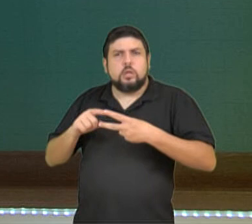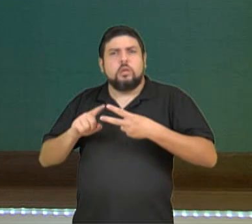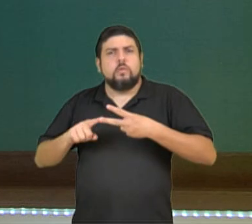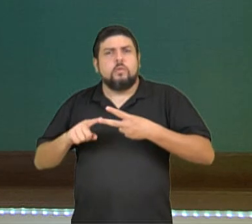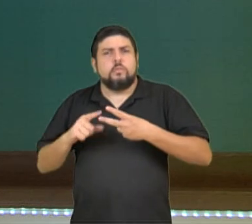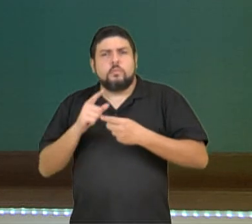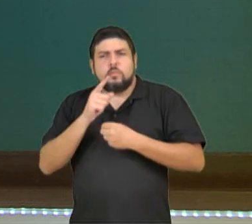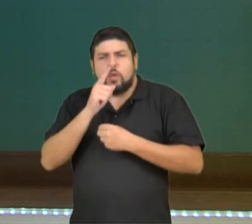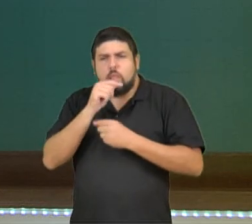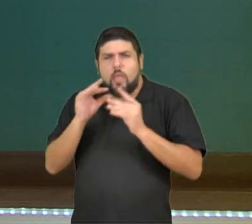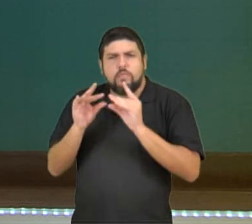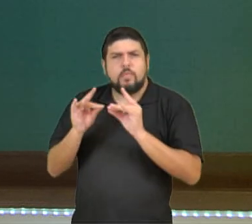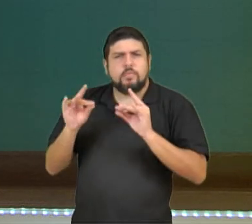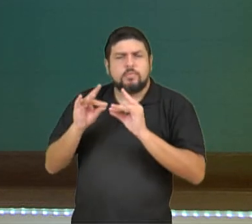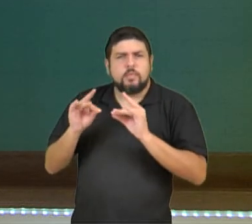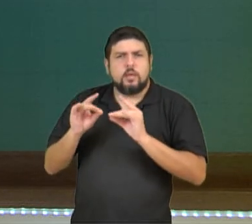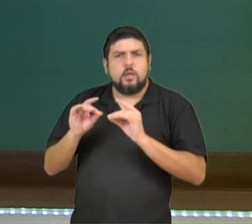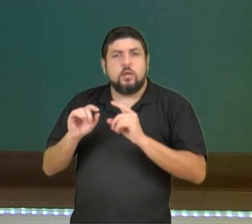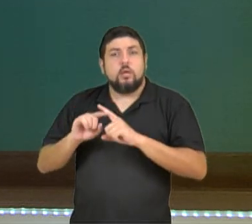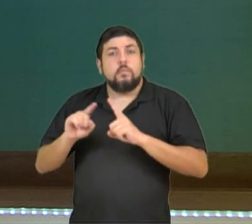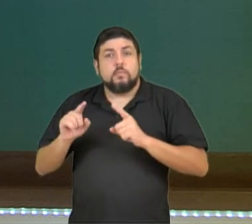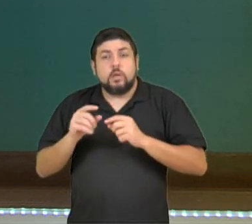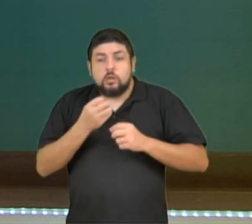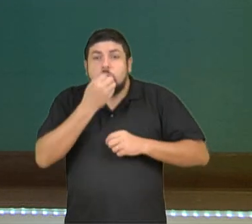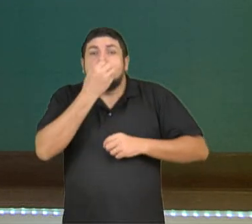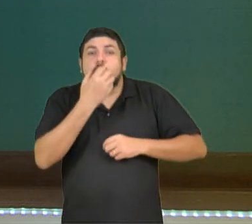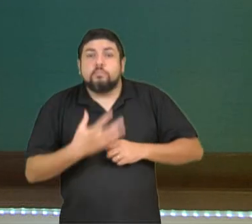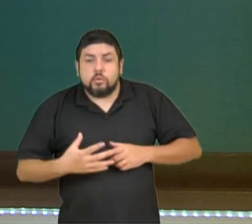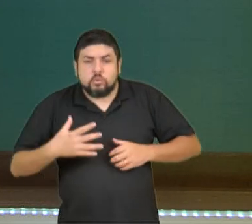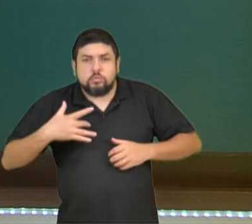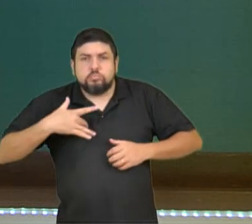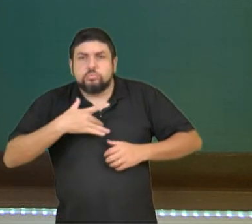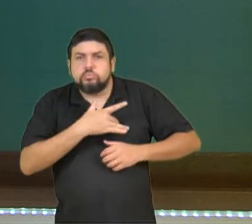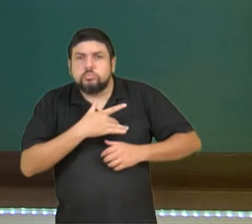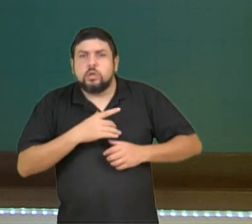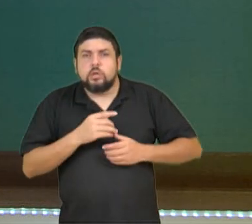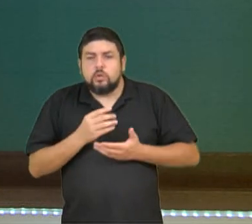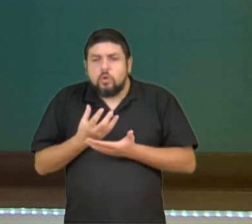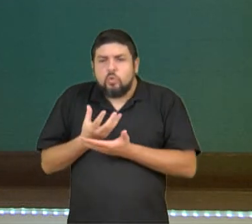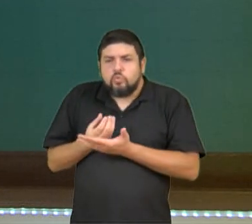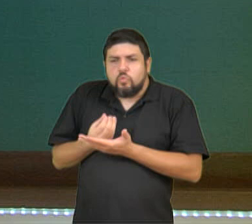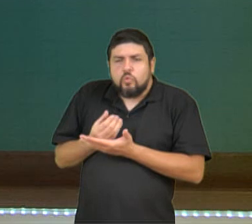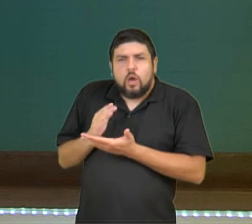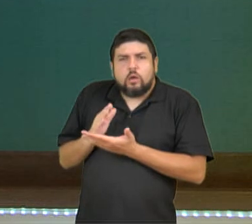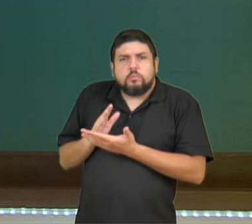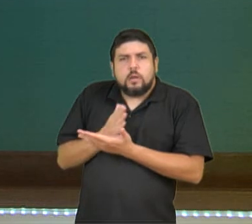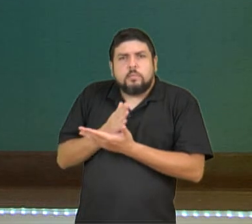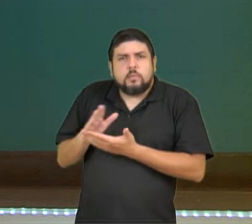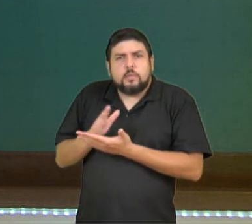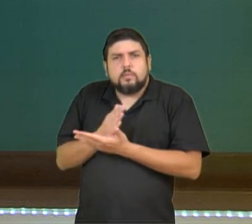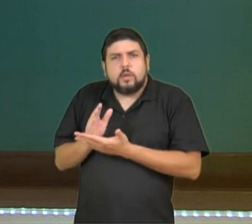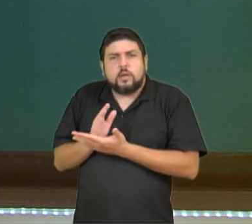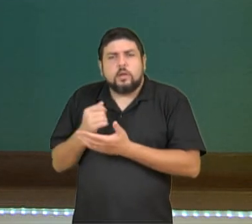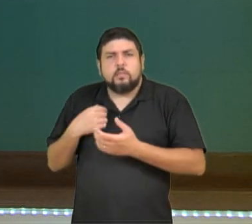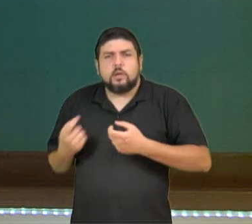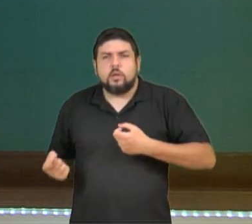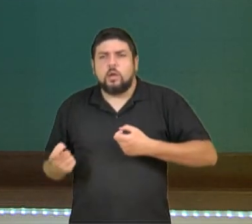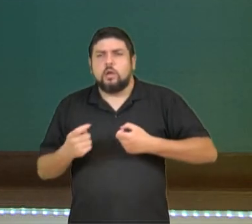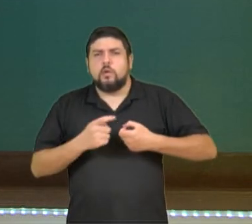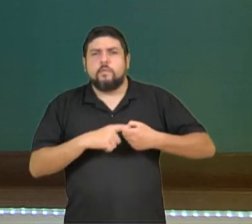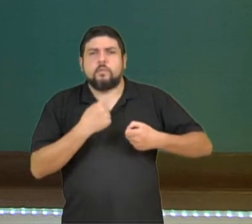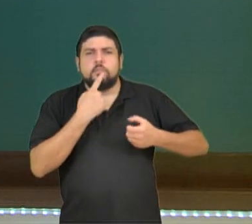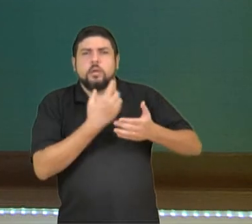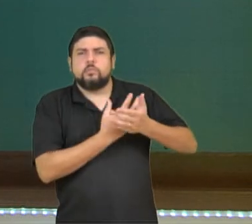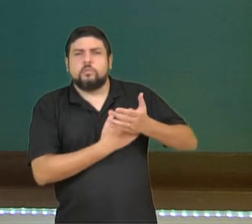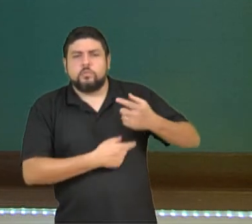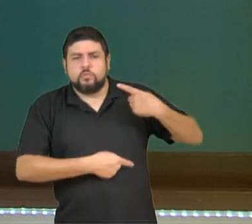mas aquilo que ainda é útil para o nosso corpo, que sobrou depois dessa drenagem, vai retornar aos nossos